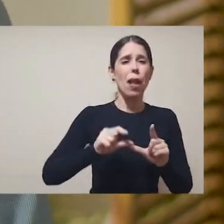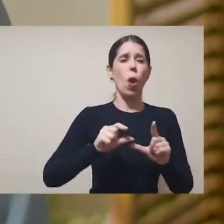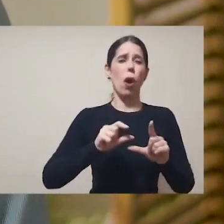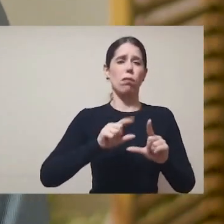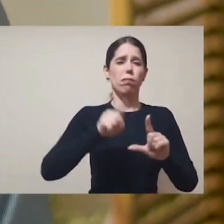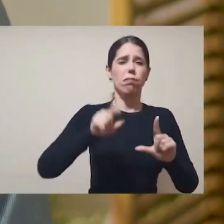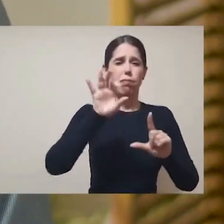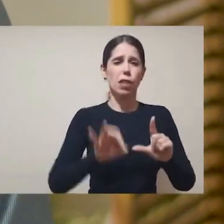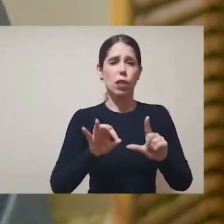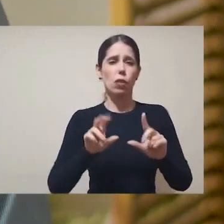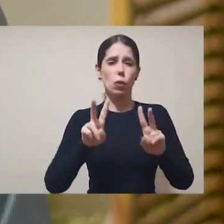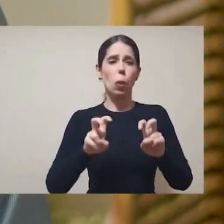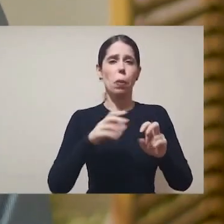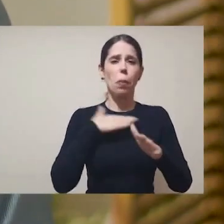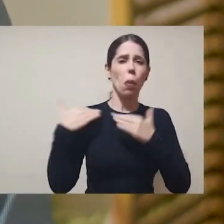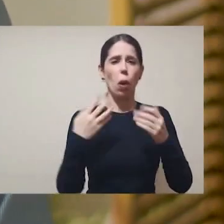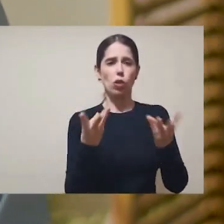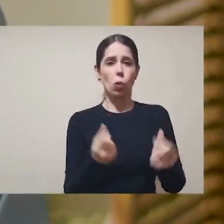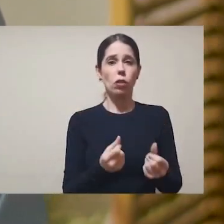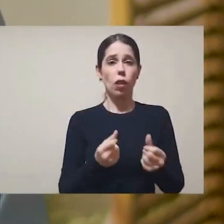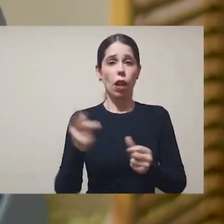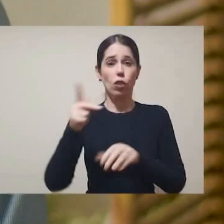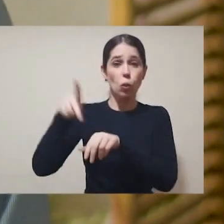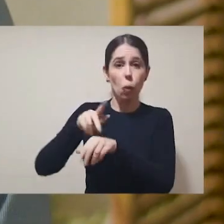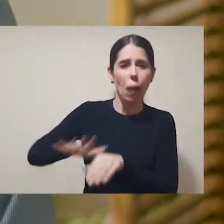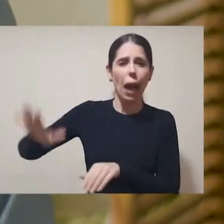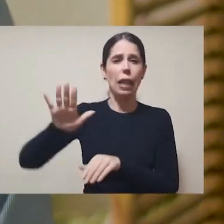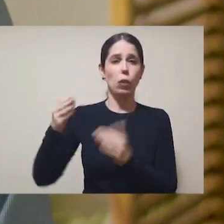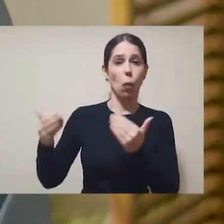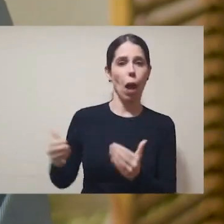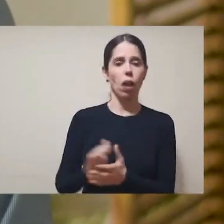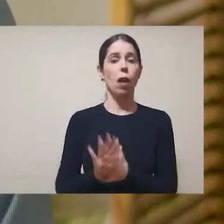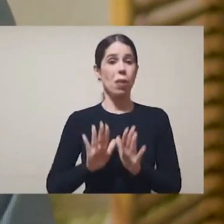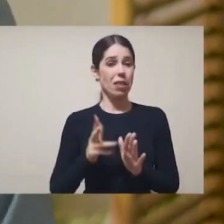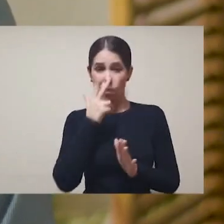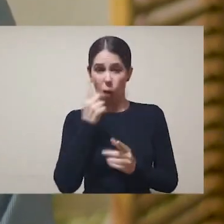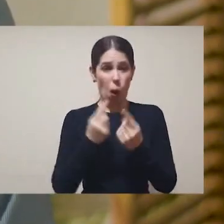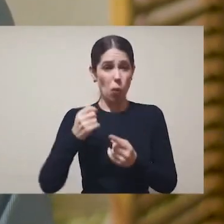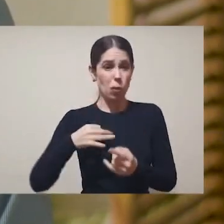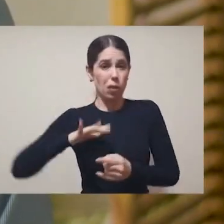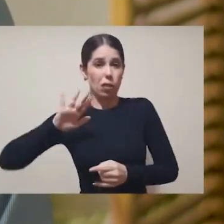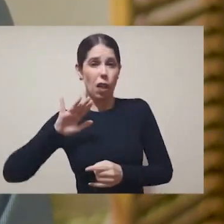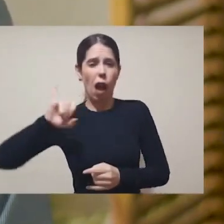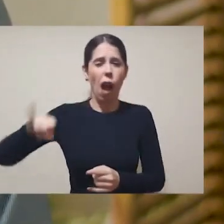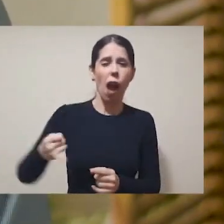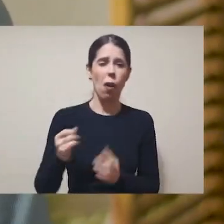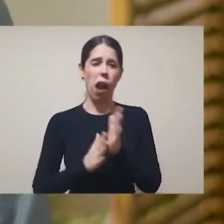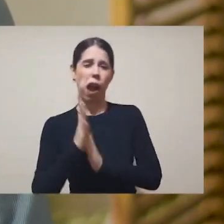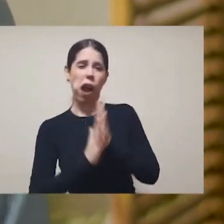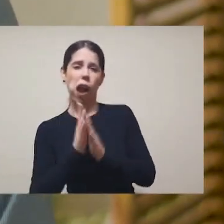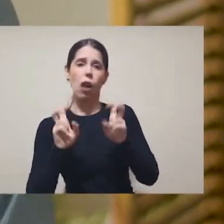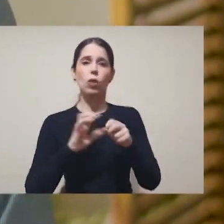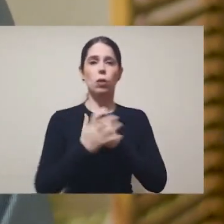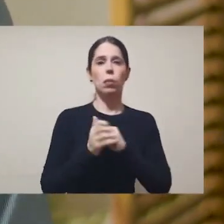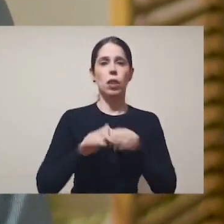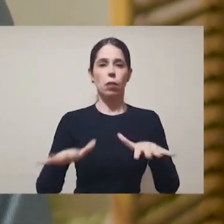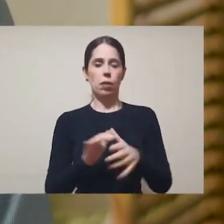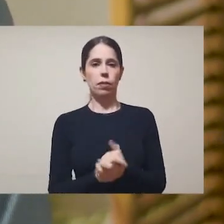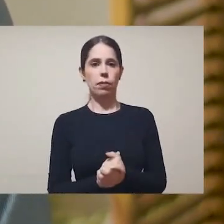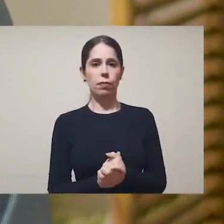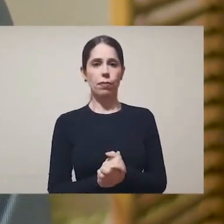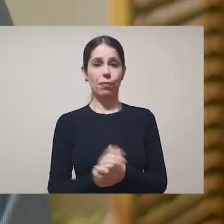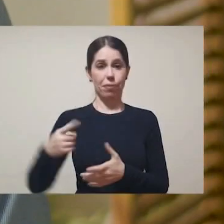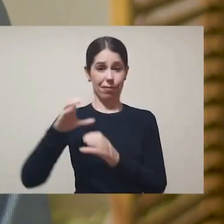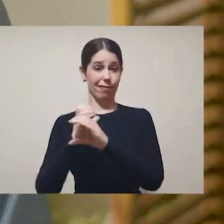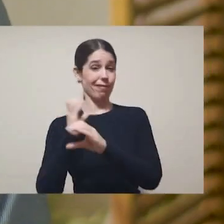dos menores índices de óbitos de todo o país. Mesmo assim, alguns candidatos aproveitam para fazer oportunismo